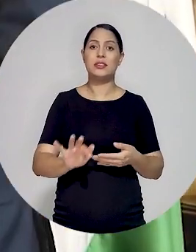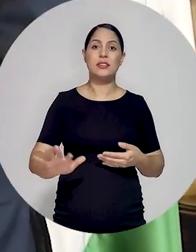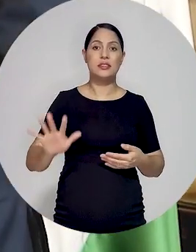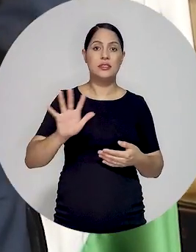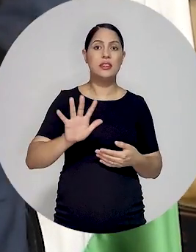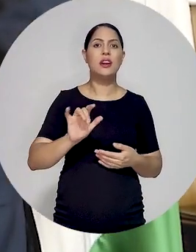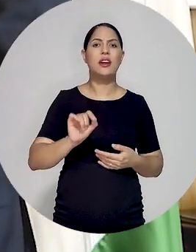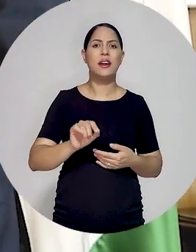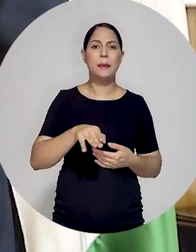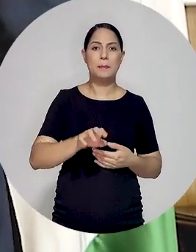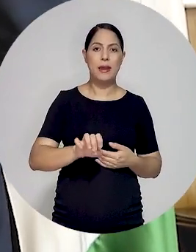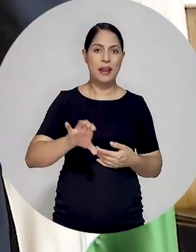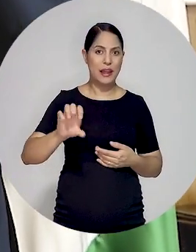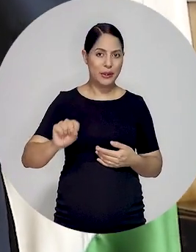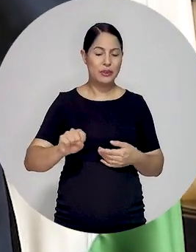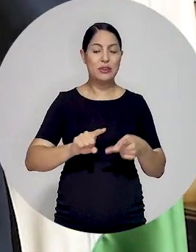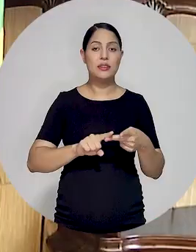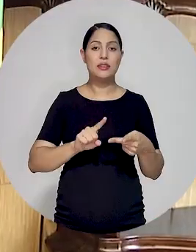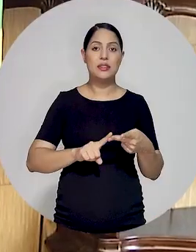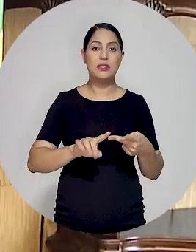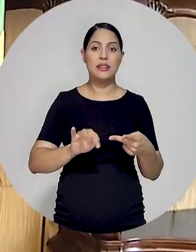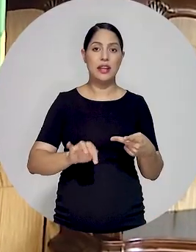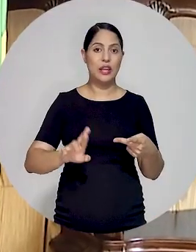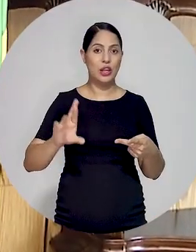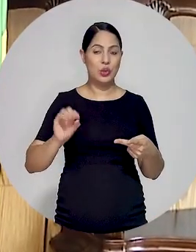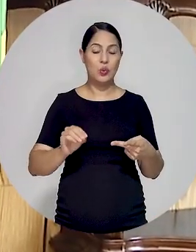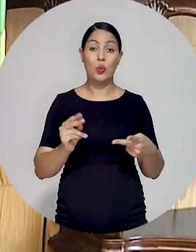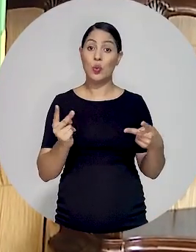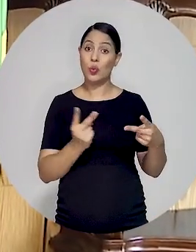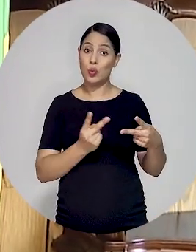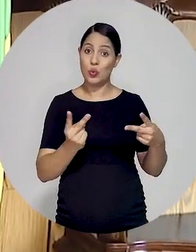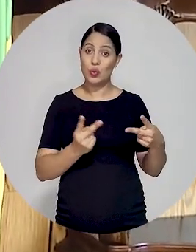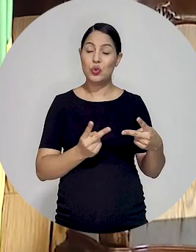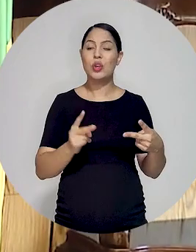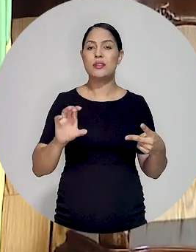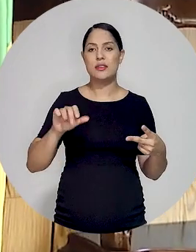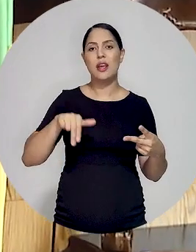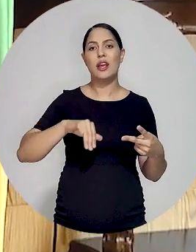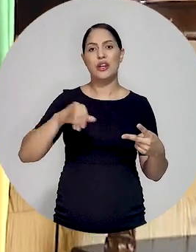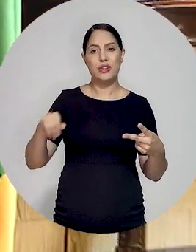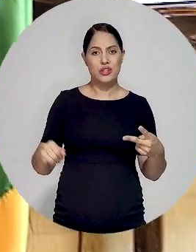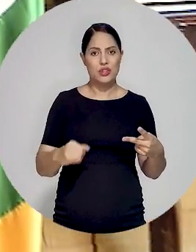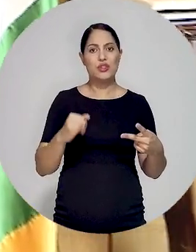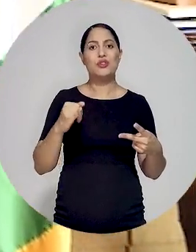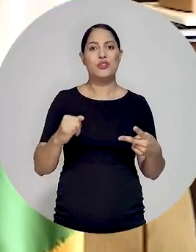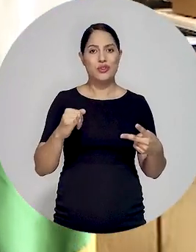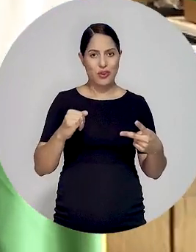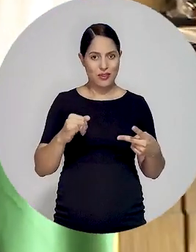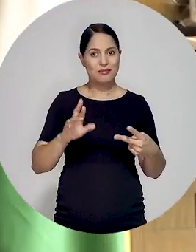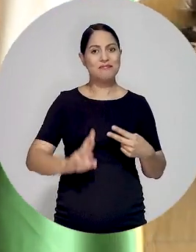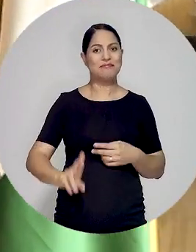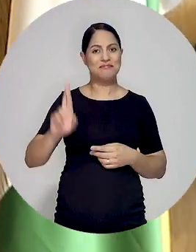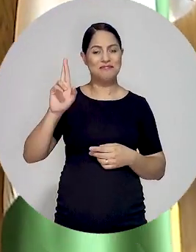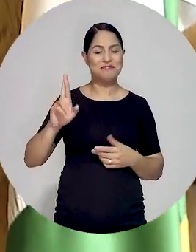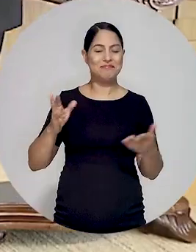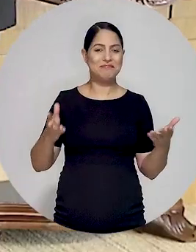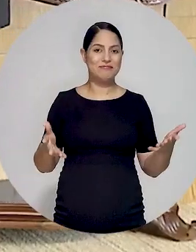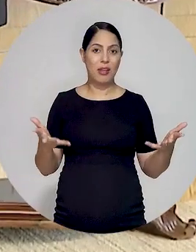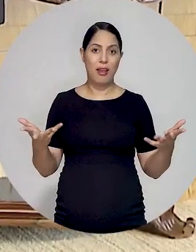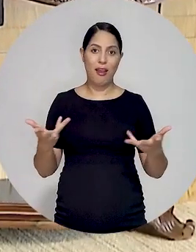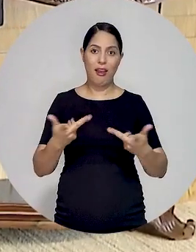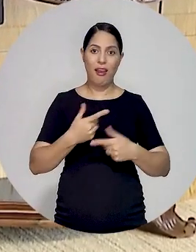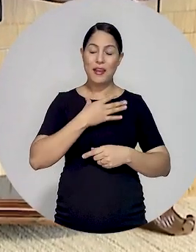Nacional de Justiça, Marcos Vinícius Jardim e Marcelo Terto, ambos indicados pela OAB para integrar o